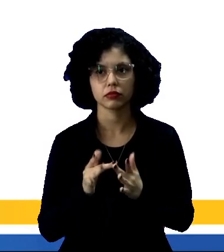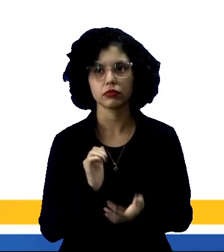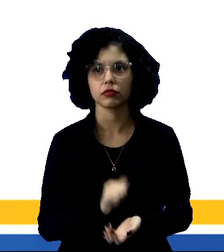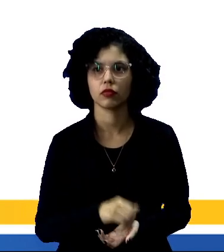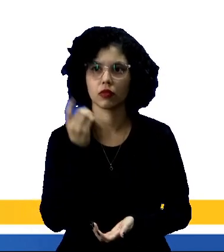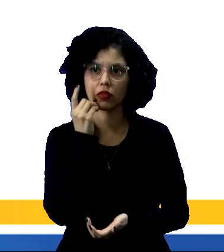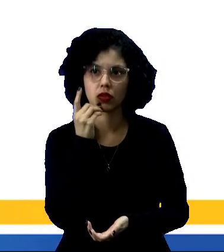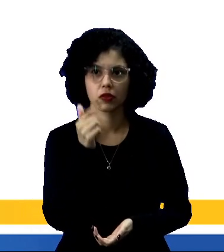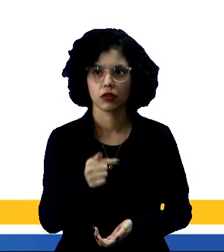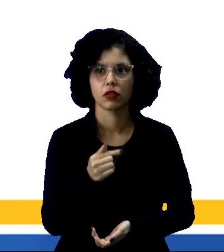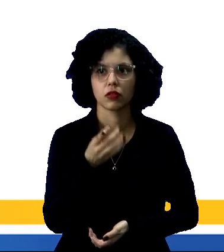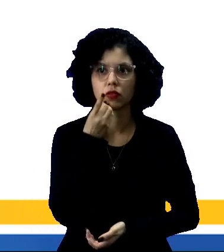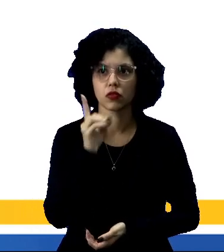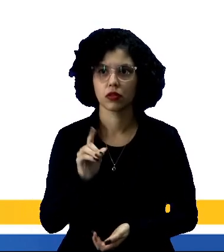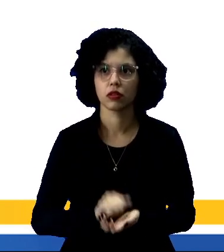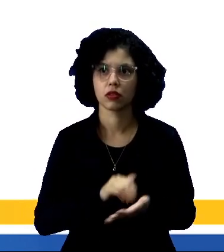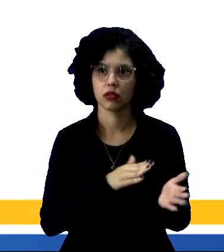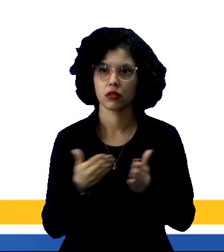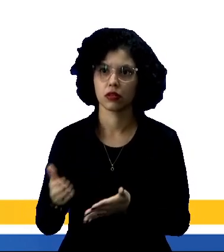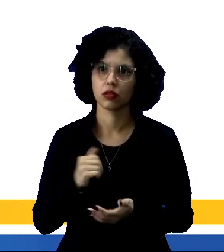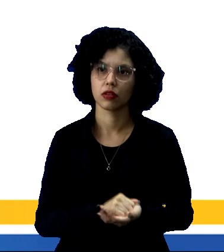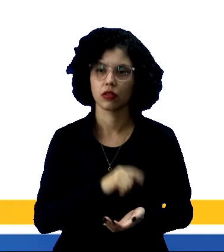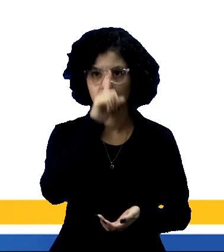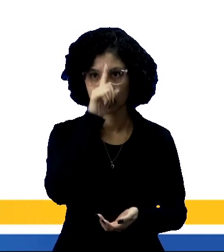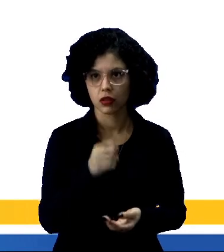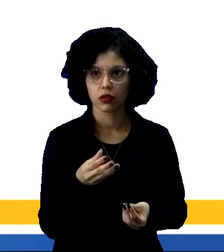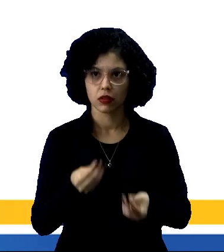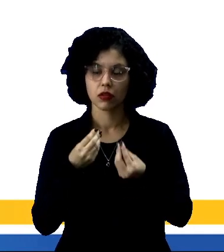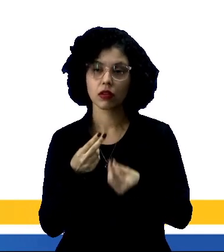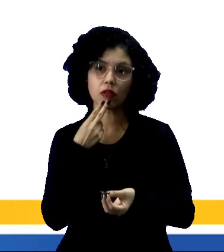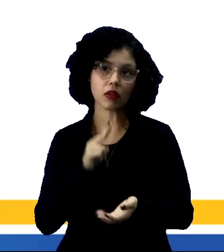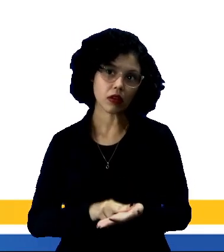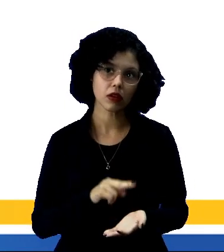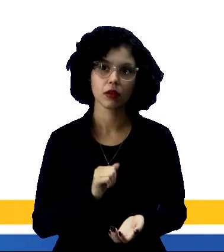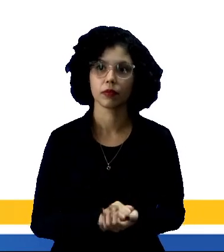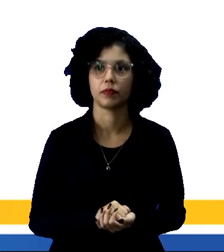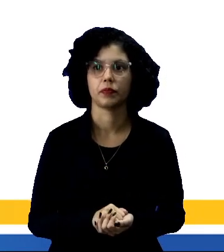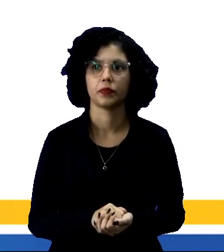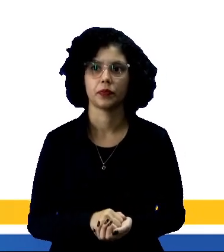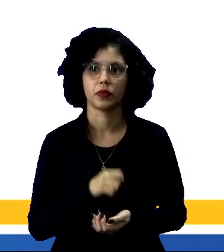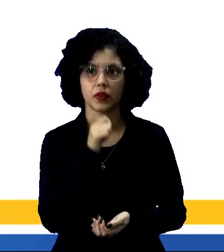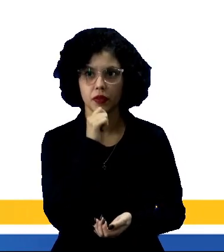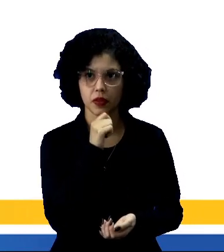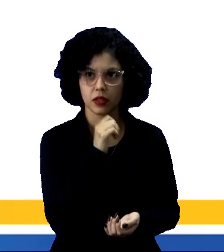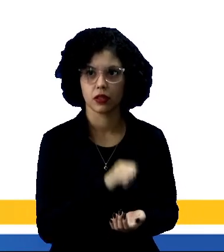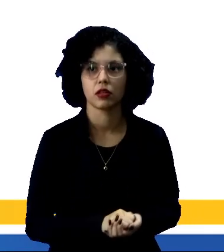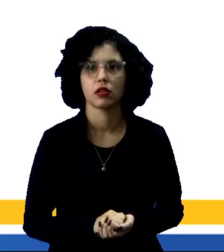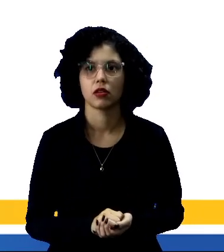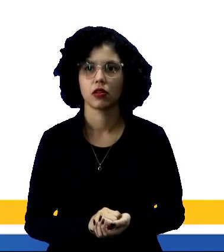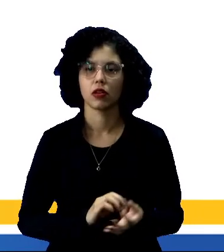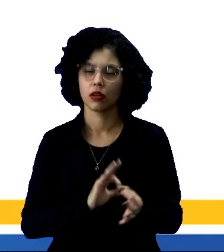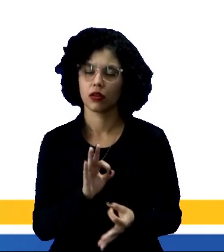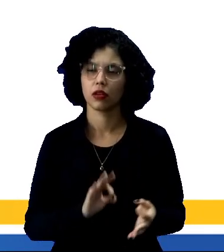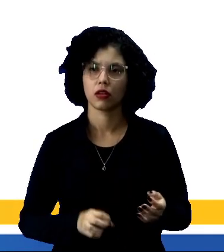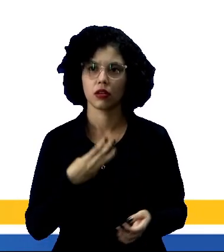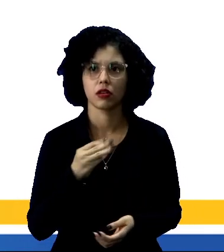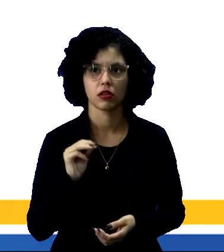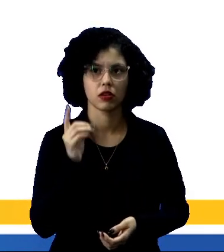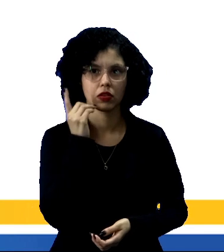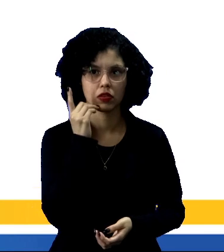no prazo de 7 dias a partir do momento que o senhor receber esta carta, para que o defeito seja reparado no